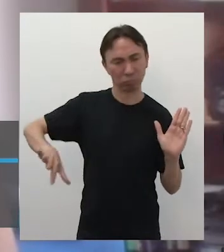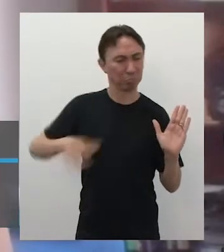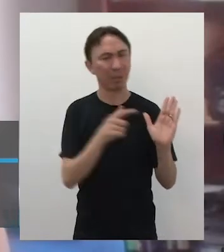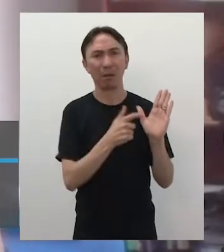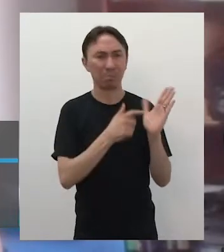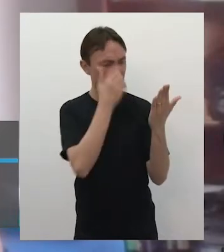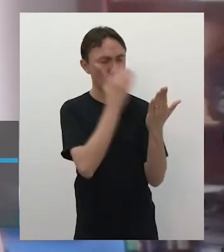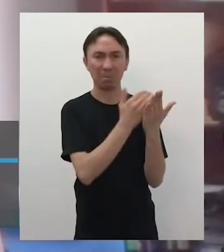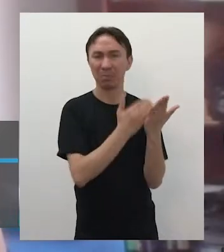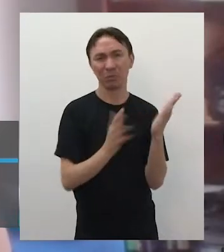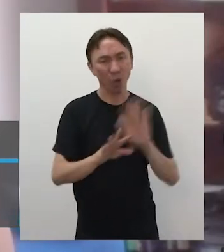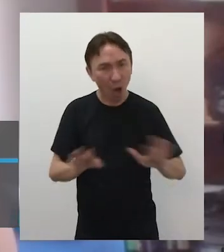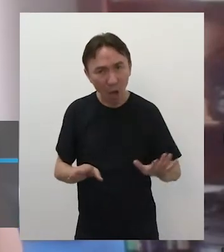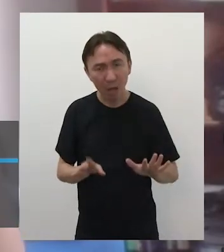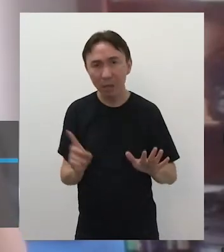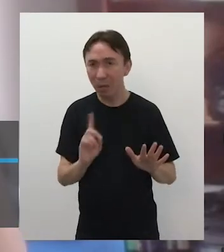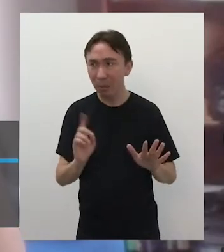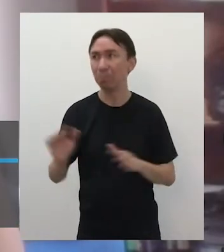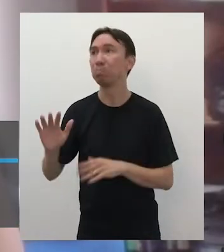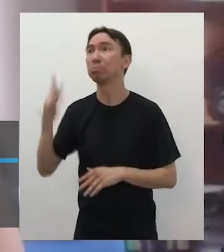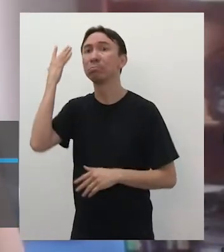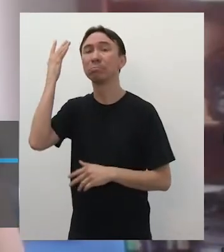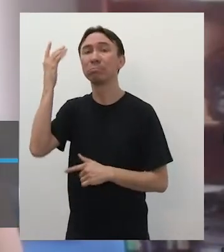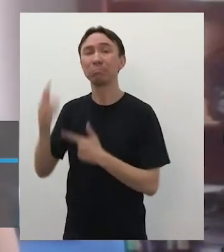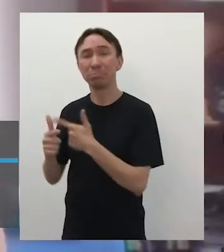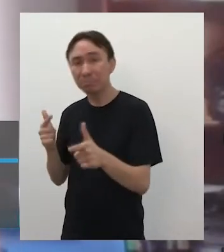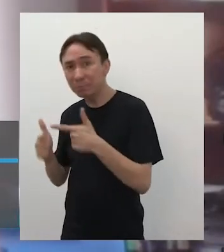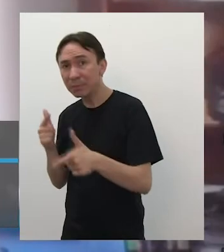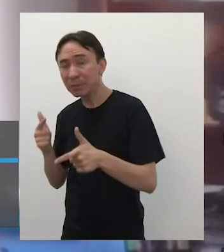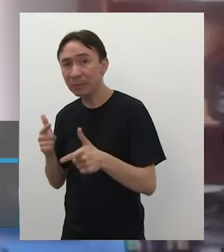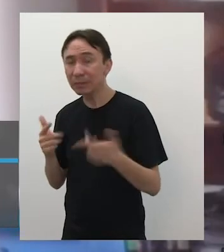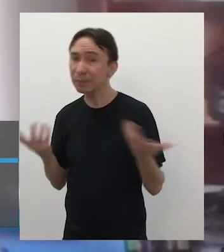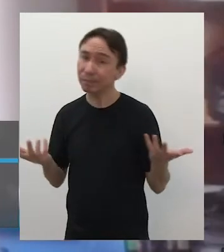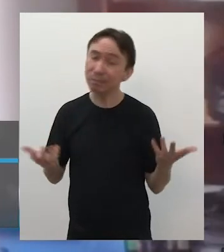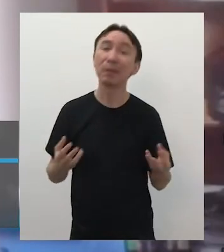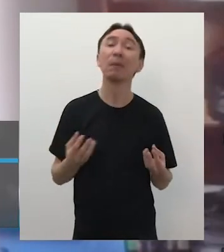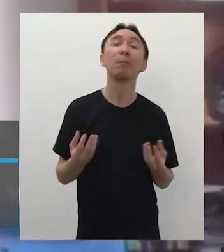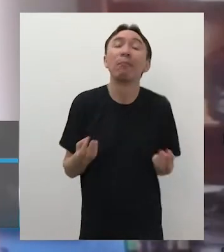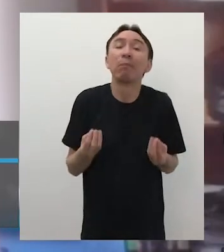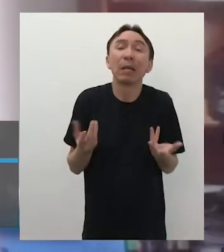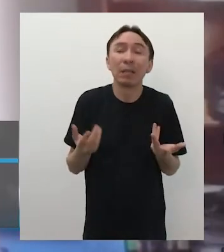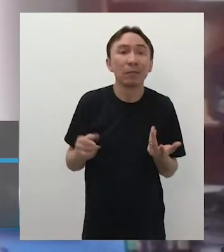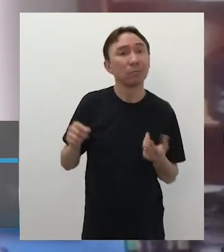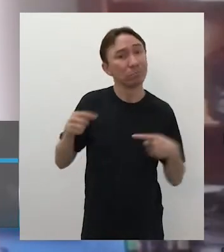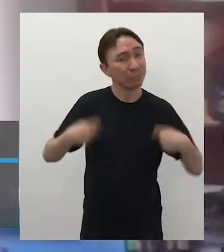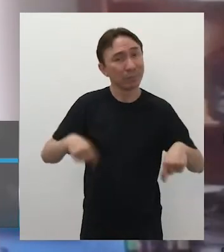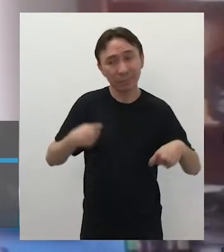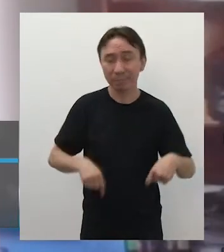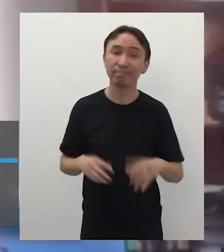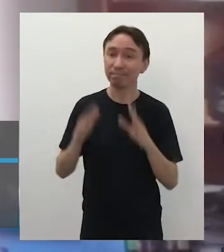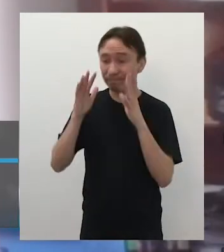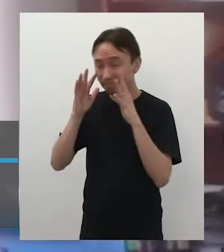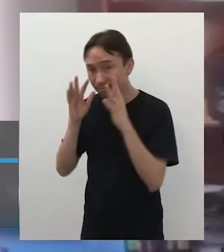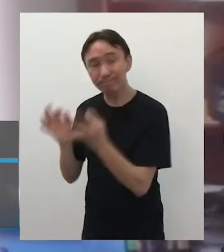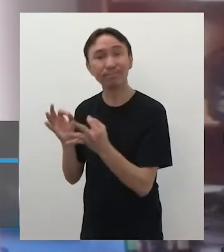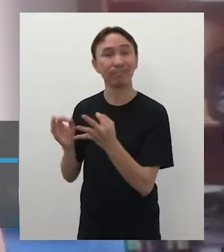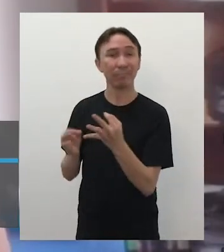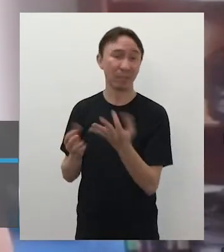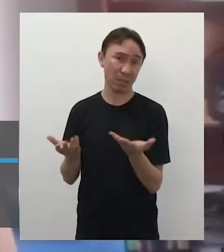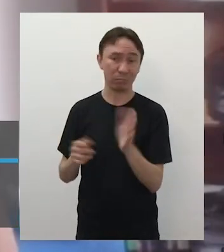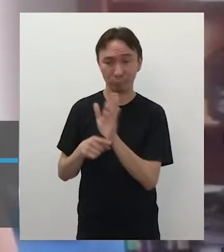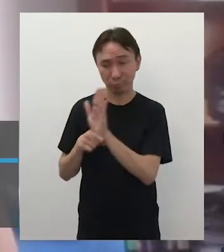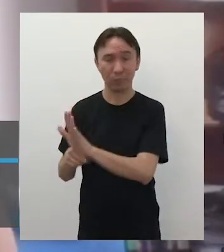preciso fazer um novo combinado e eu preciso me responsabilizar e assumir esse novo combinado, que é resolver esse